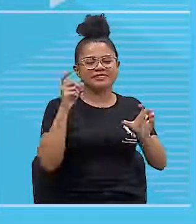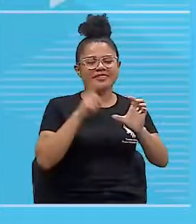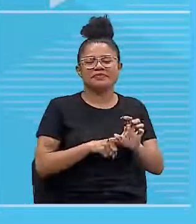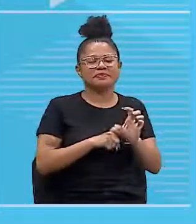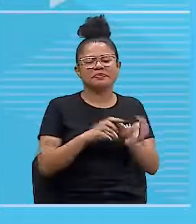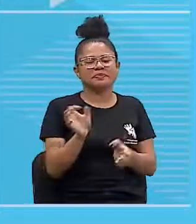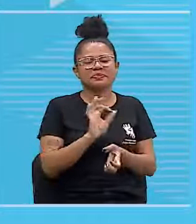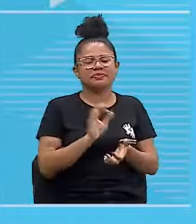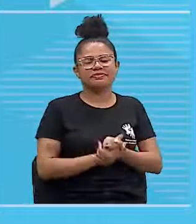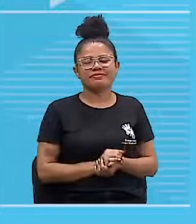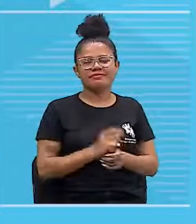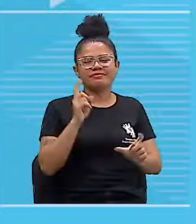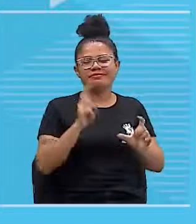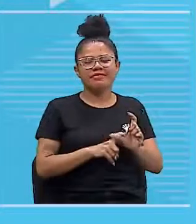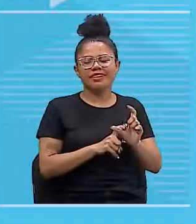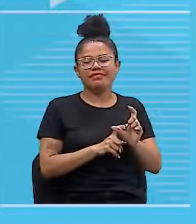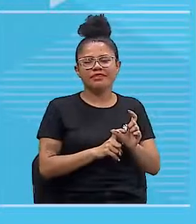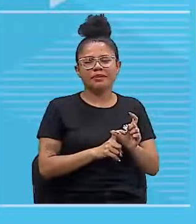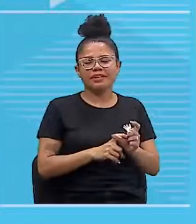não deve ninguém